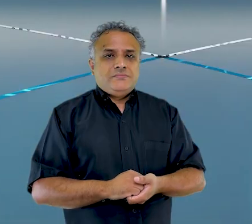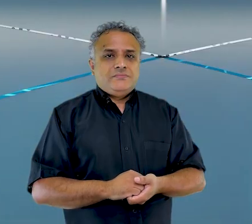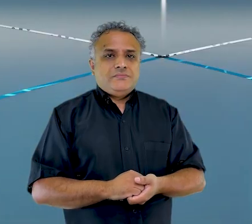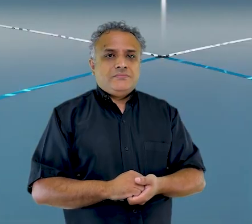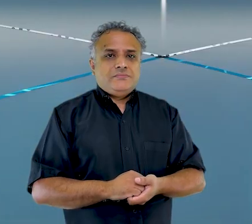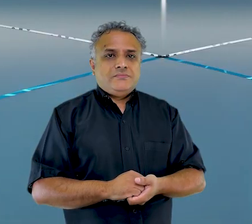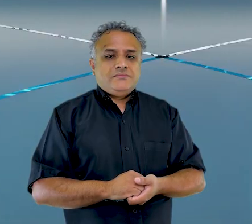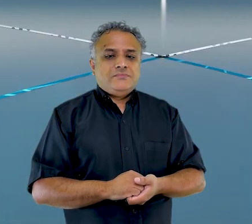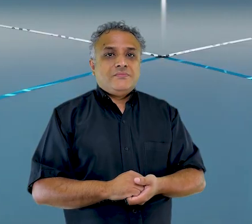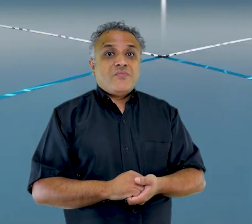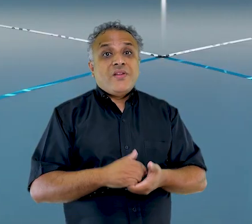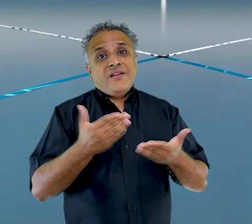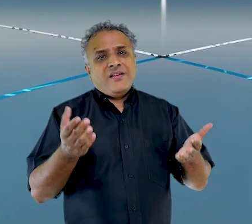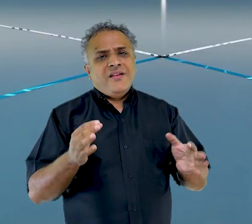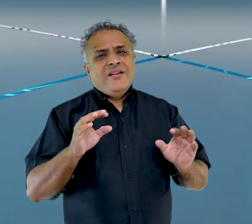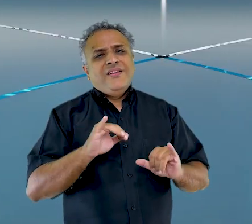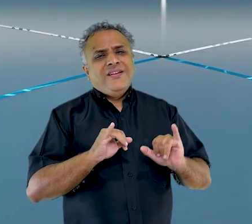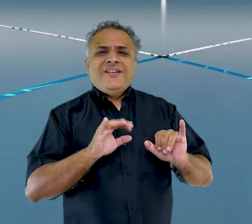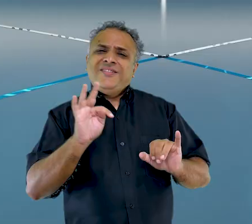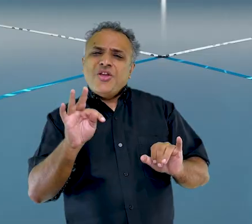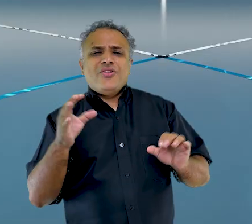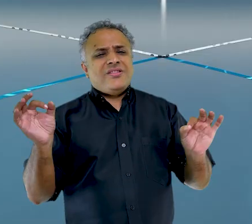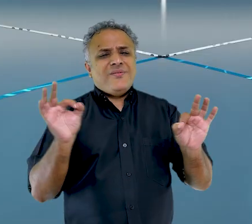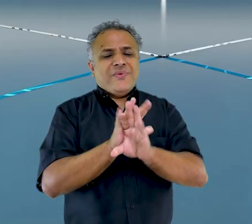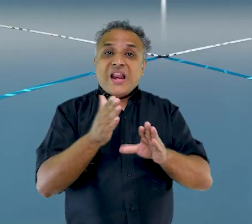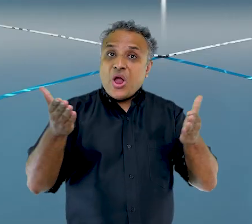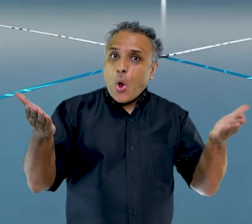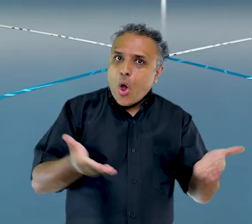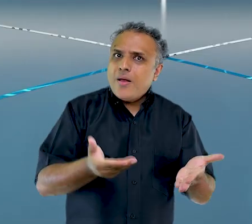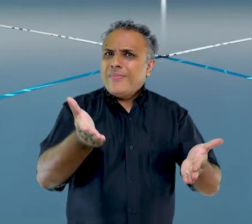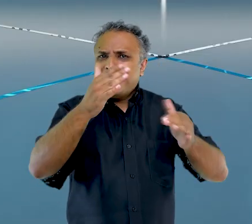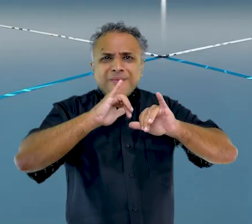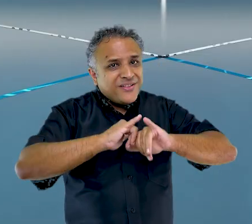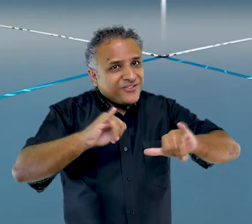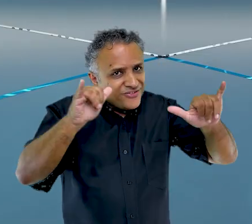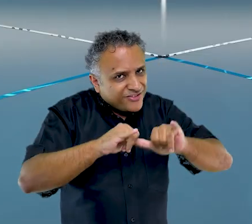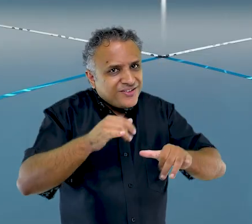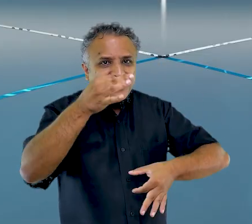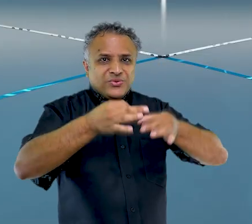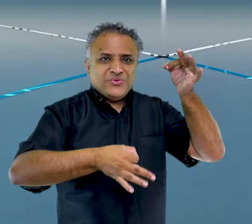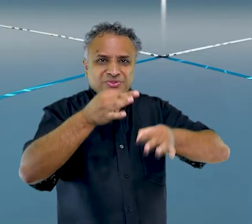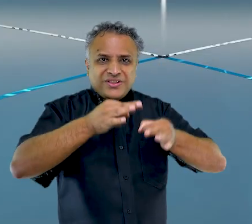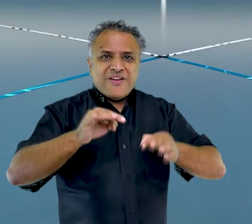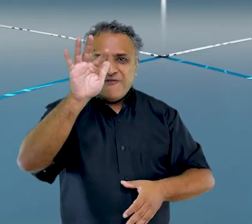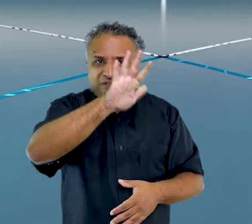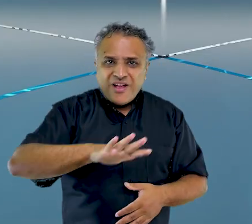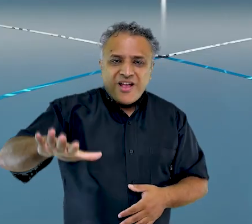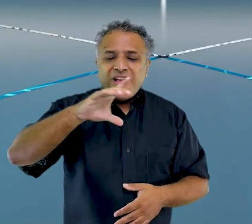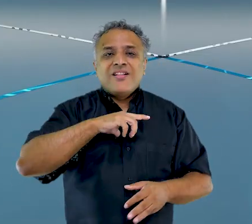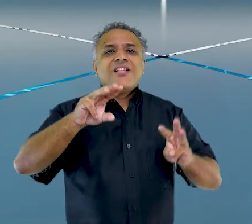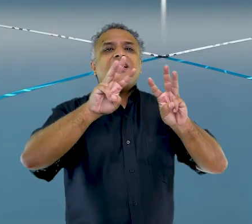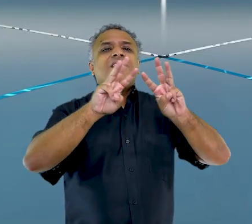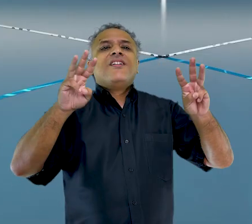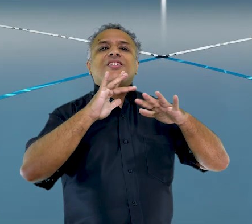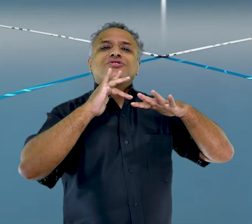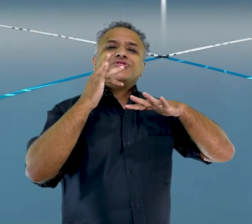O Inteiro Teor termina agora, mas tem mais notícias da Justiça Federal no portal e nas redes sociais do